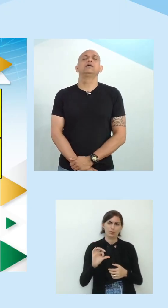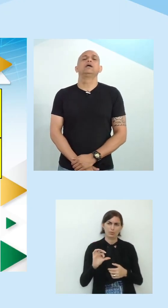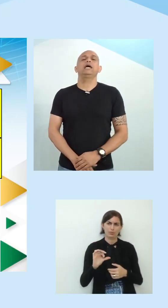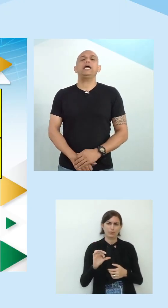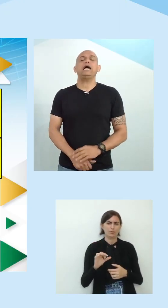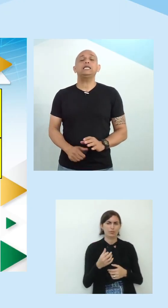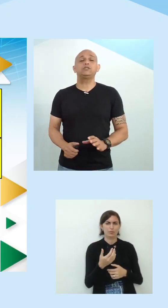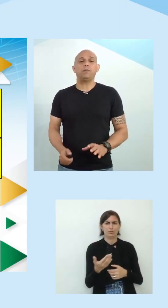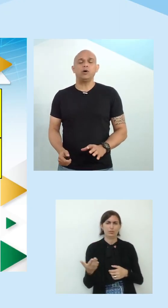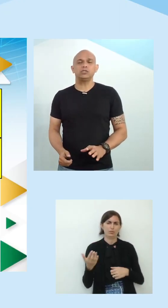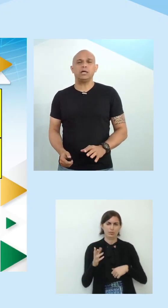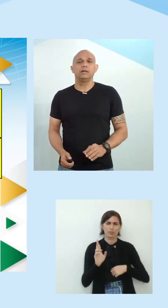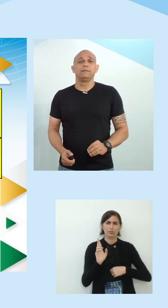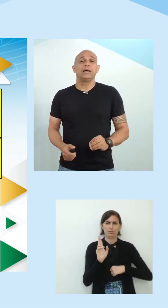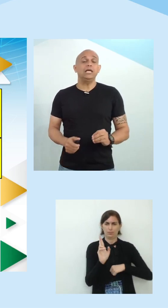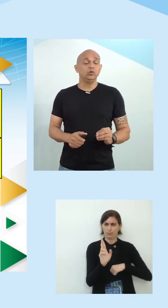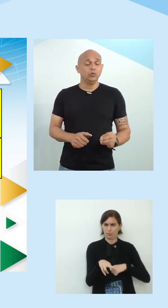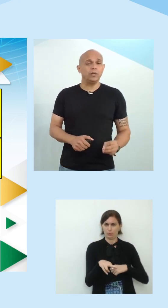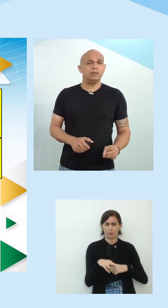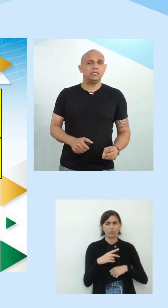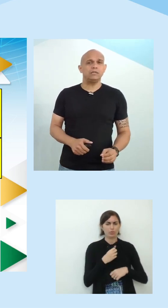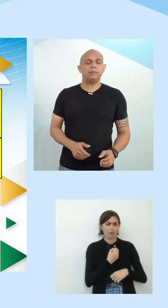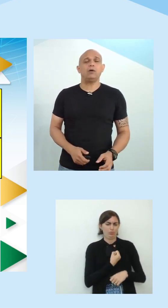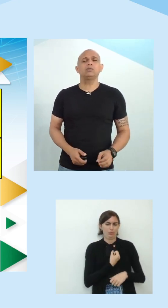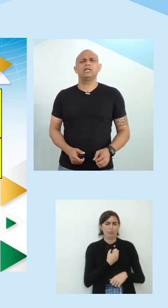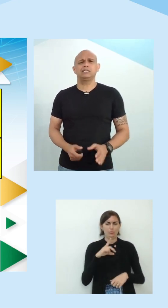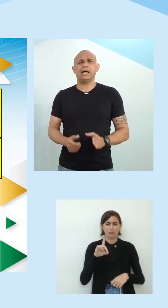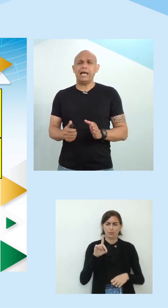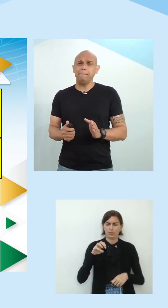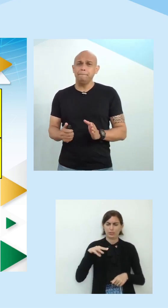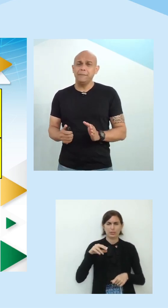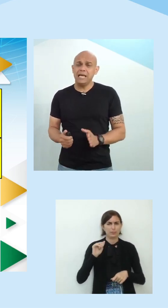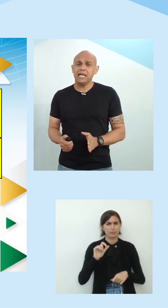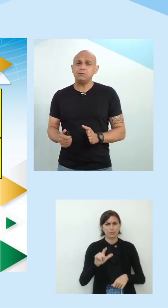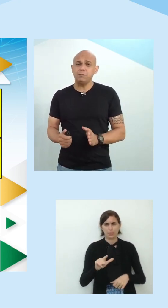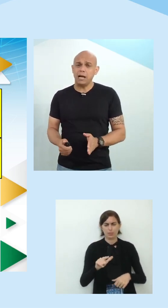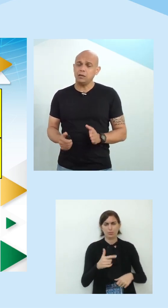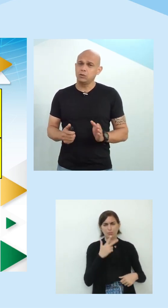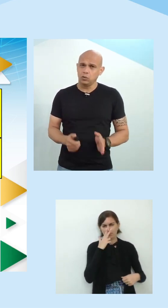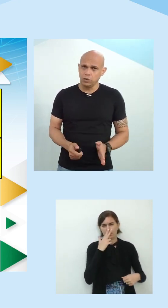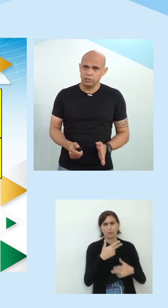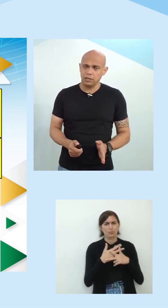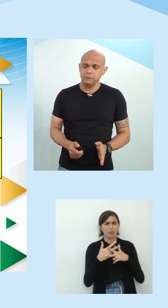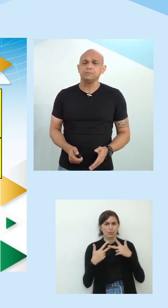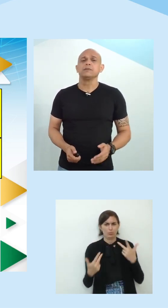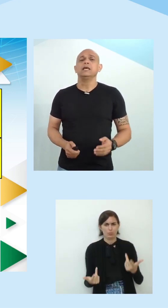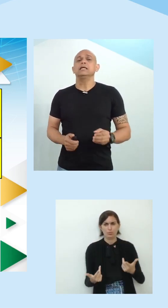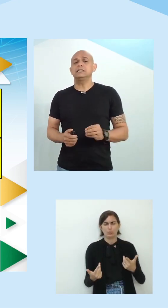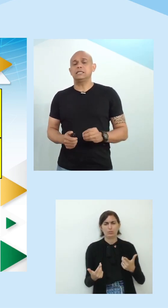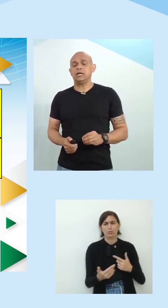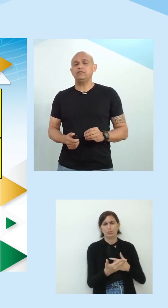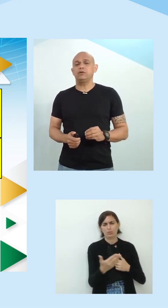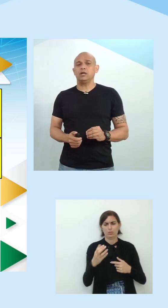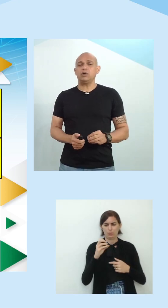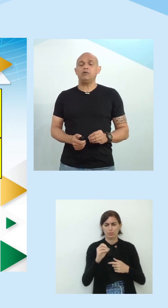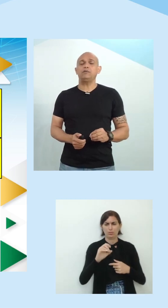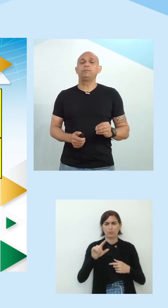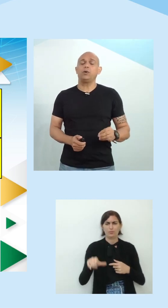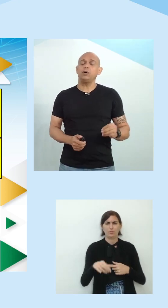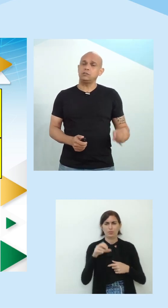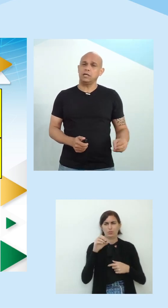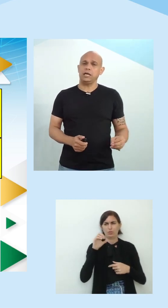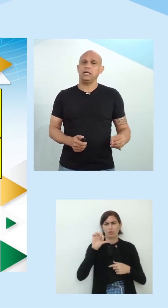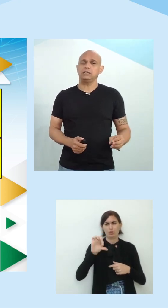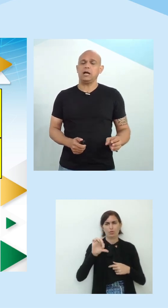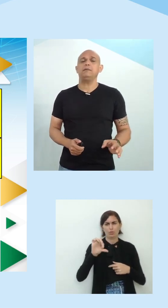0,009 é a resposta em número decimal, ou seja, é a mesma coisa que 0,9